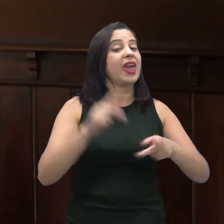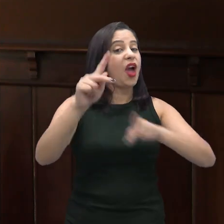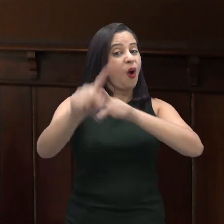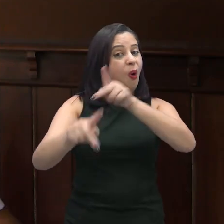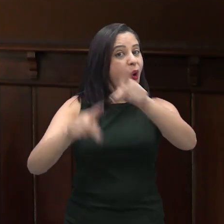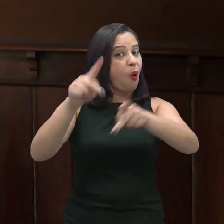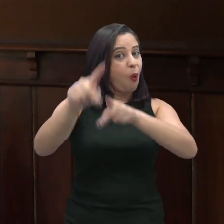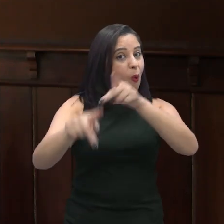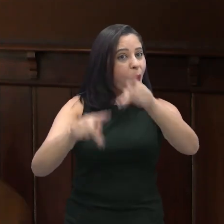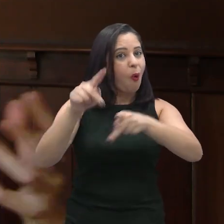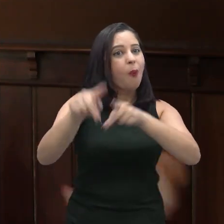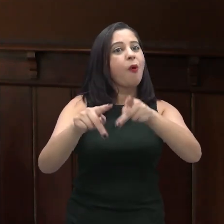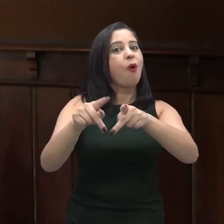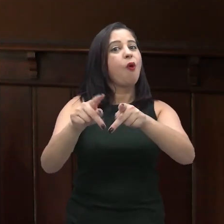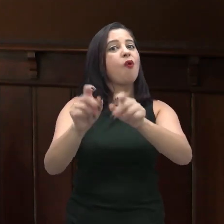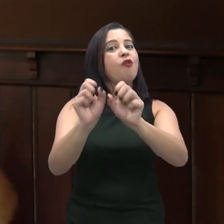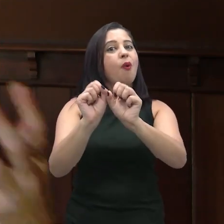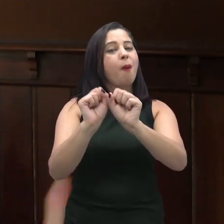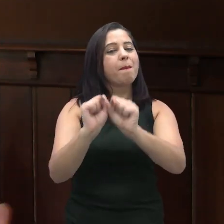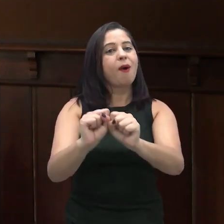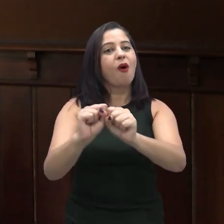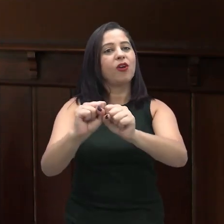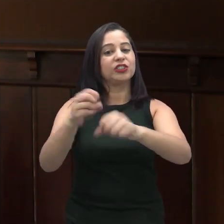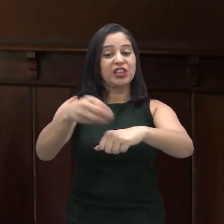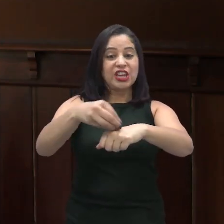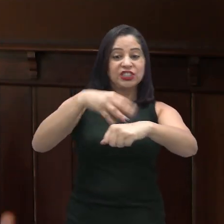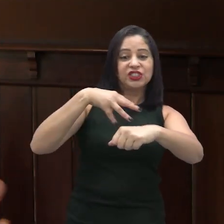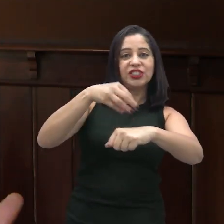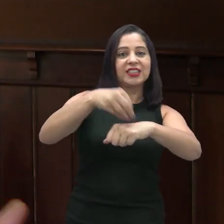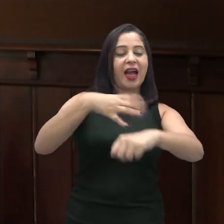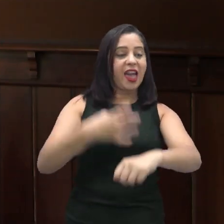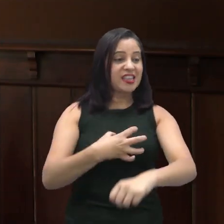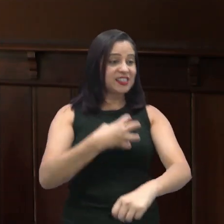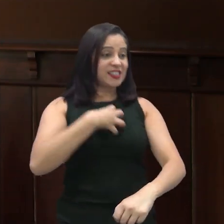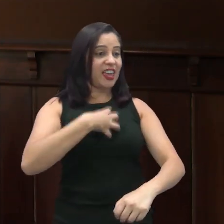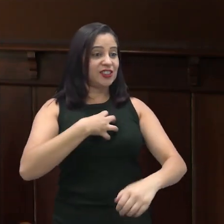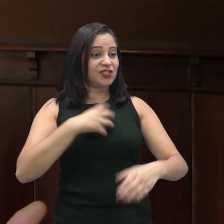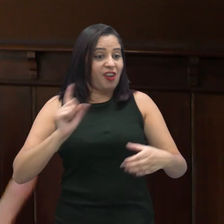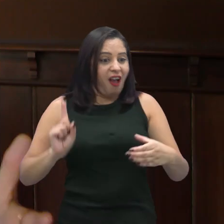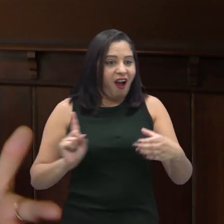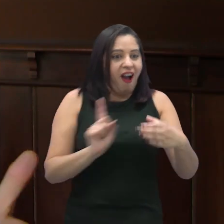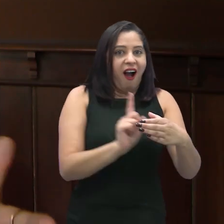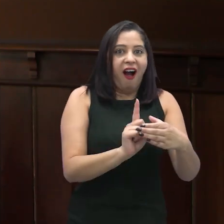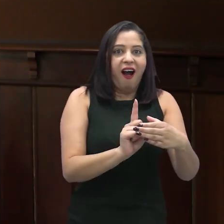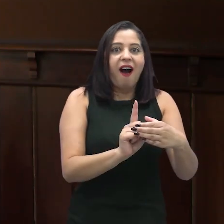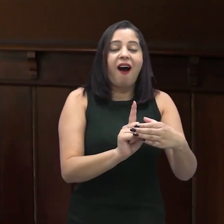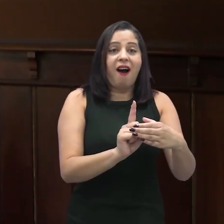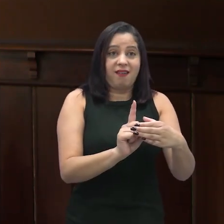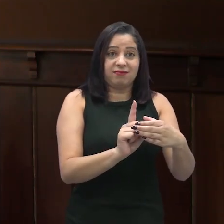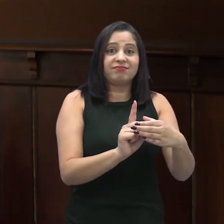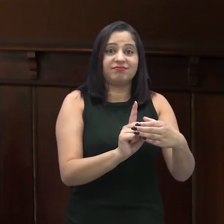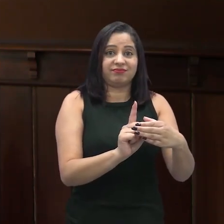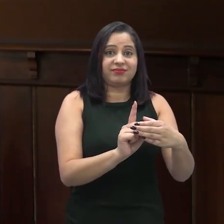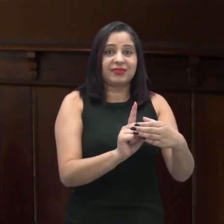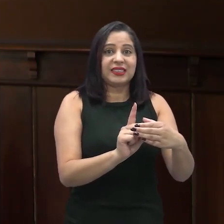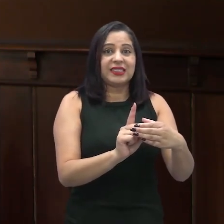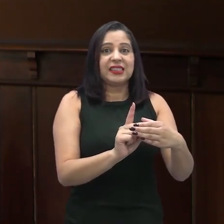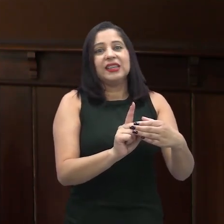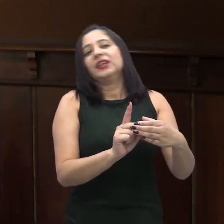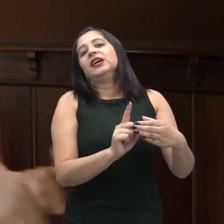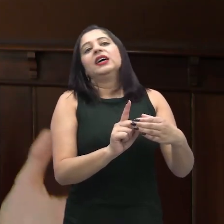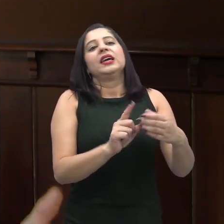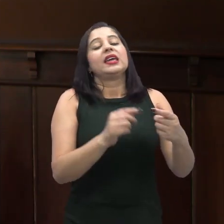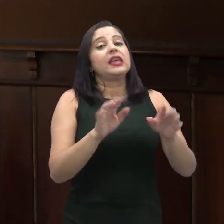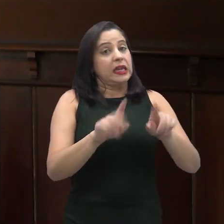Onde as pessoas elas podem se sentir pertencentes a esse processo de visualizar as